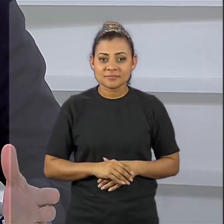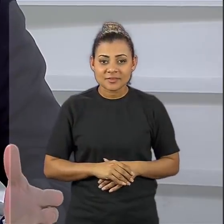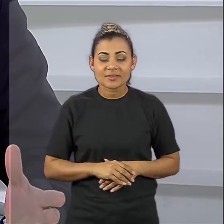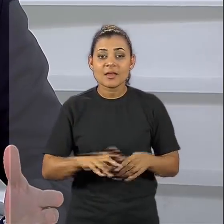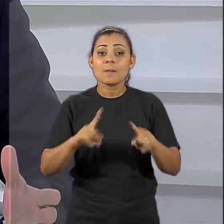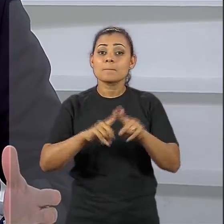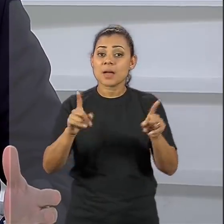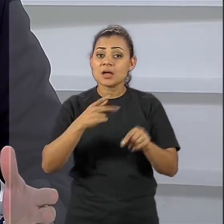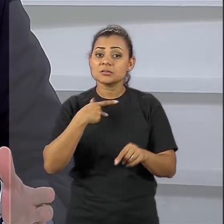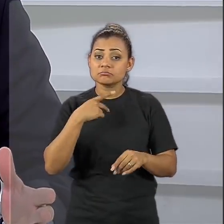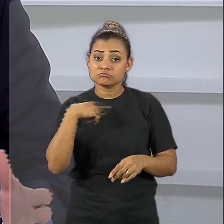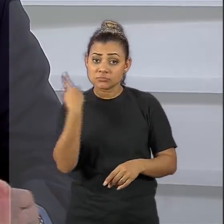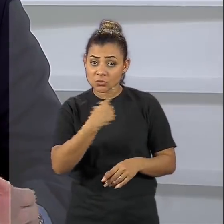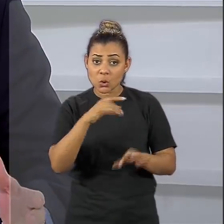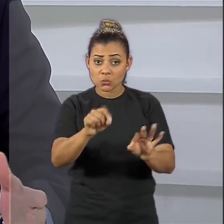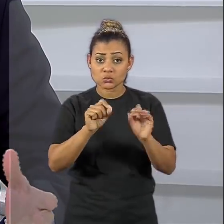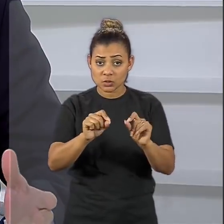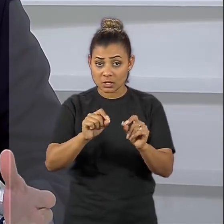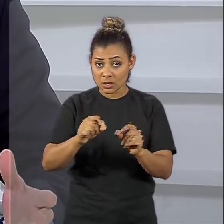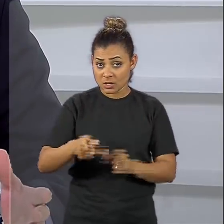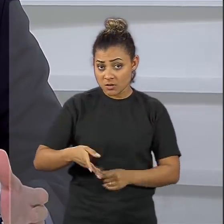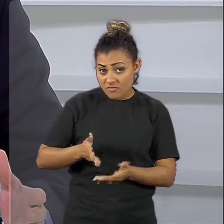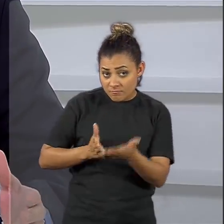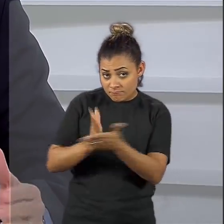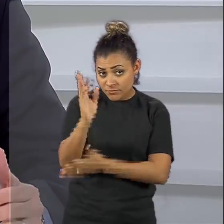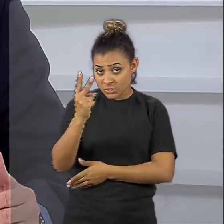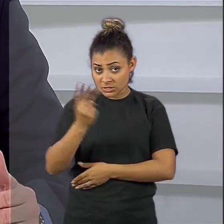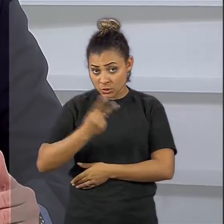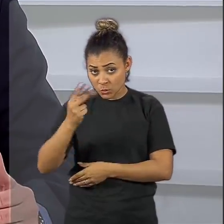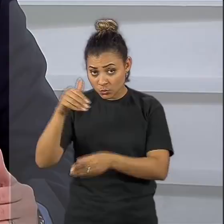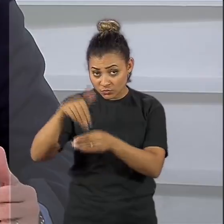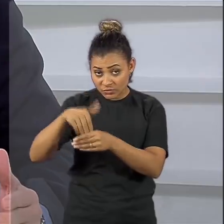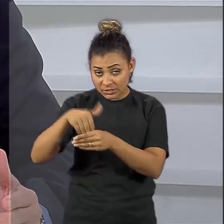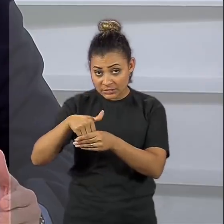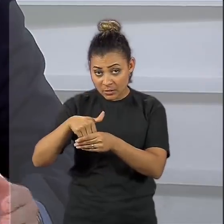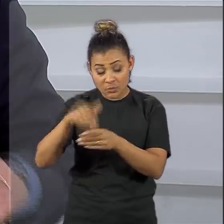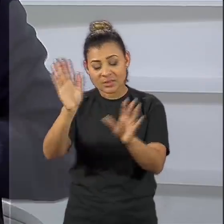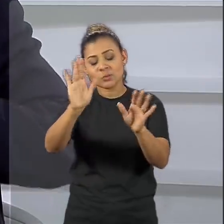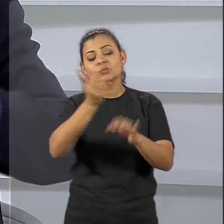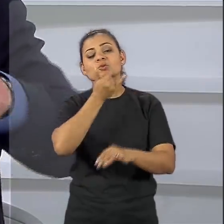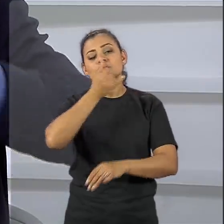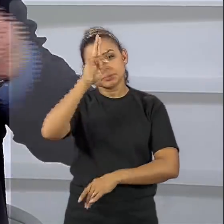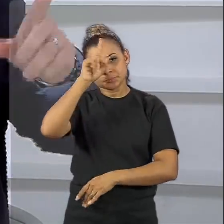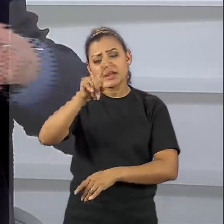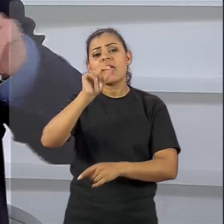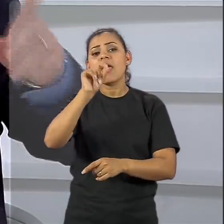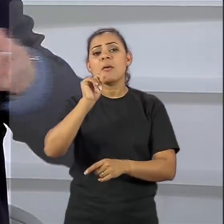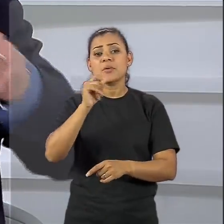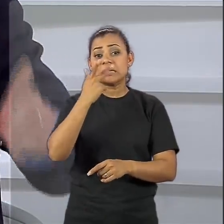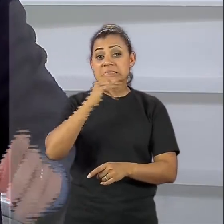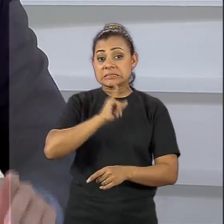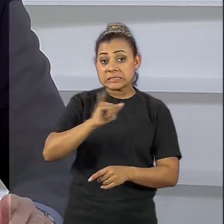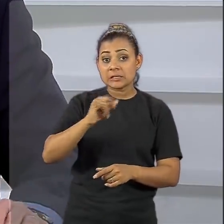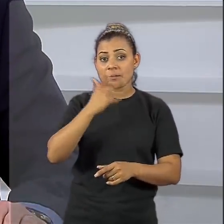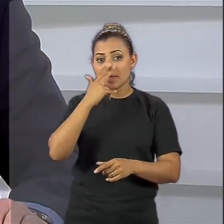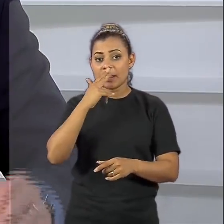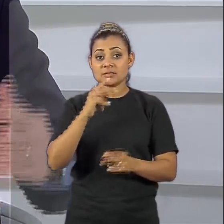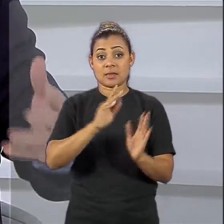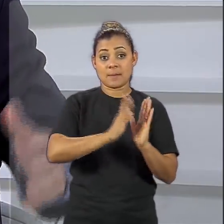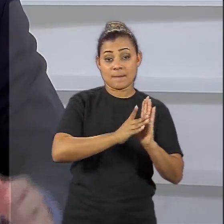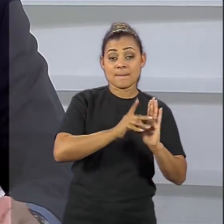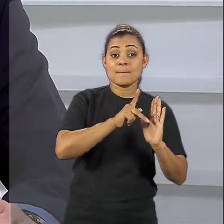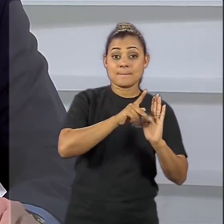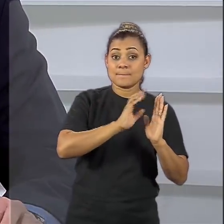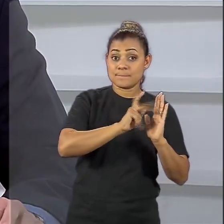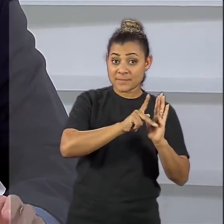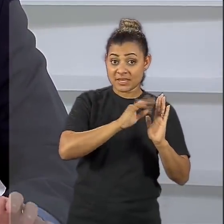nós não tivéssemos um segundo turno, né, a gente teria que talvez... um segundo turno não, desculpa. Uma bipolarização entre PT e PSDB